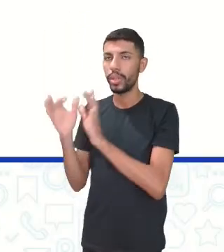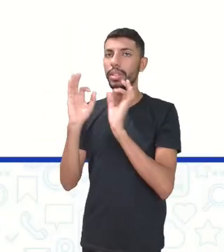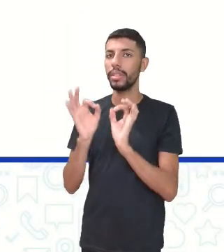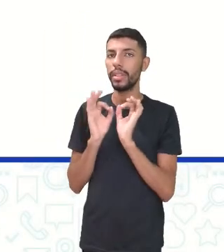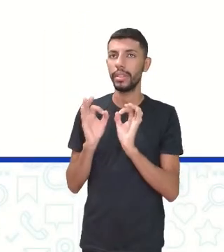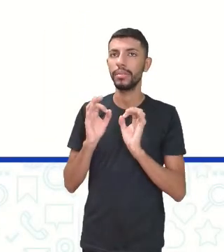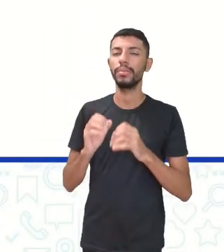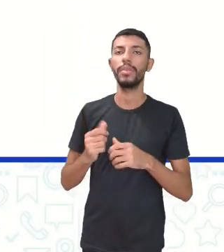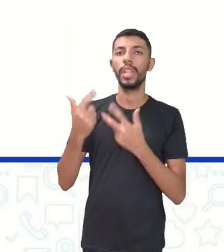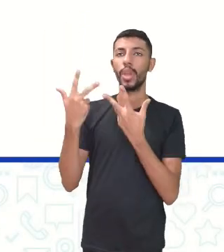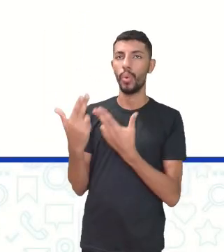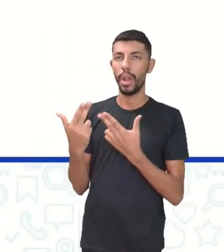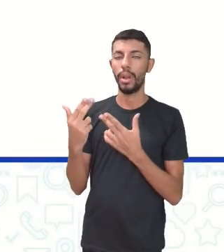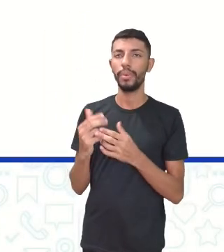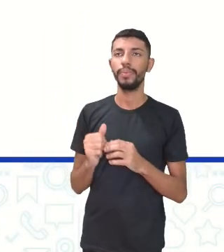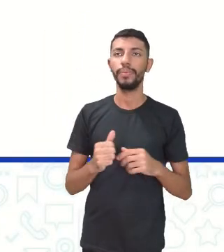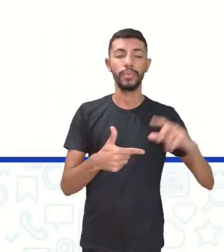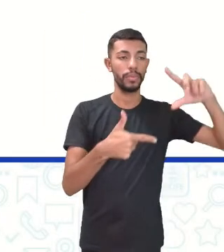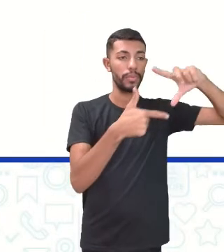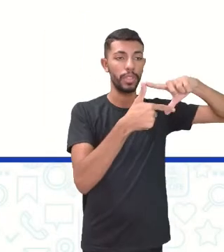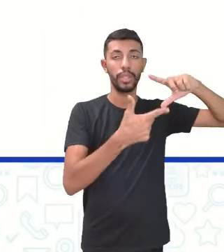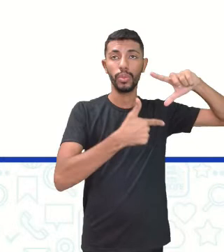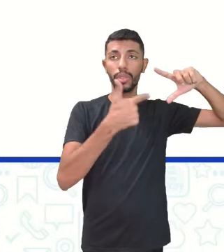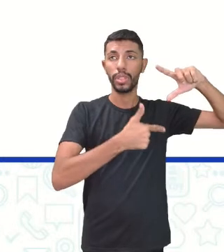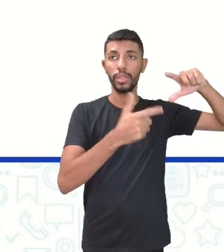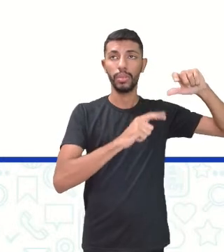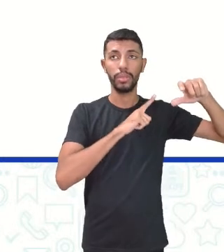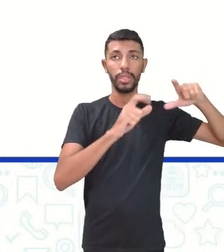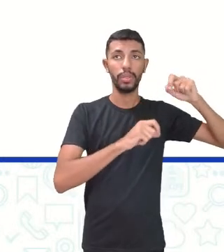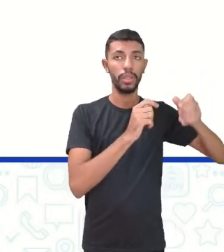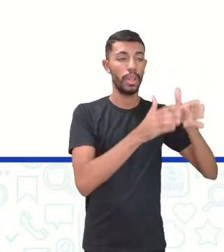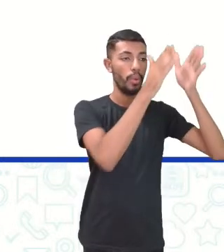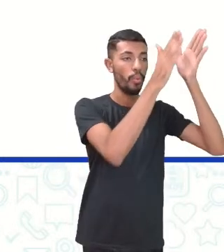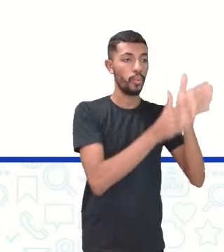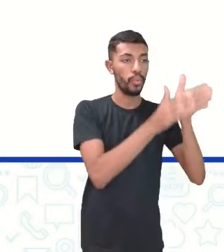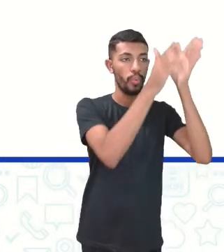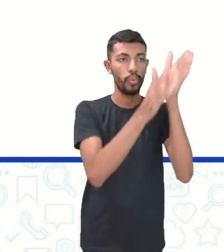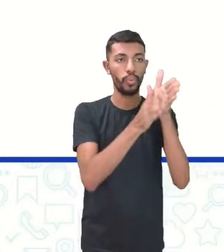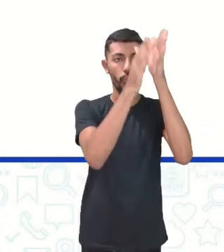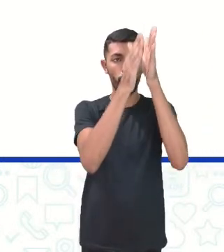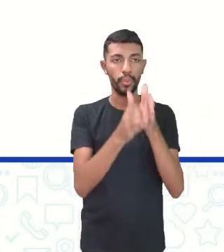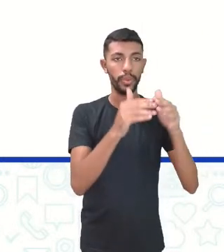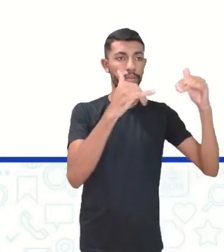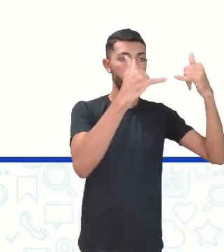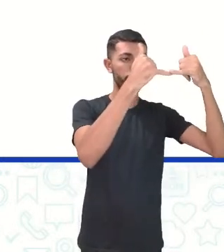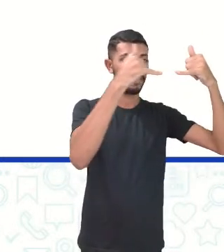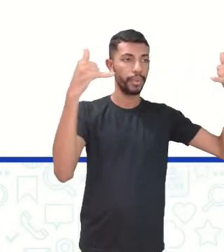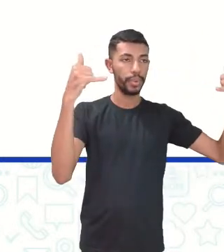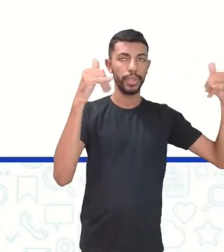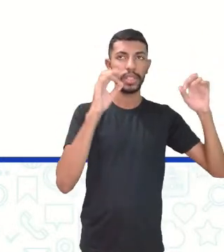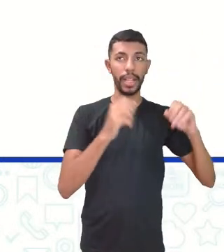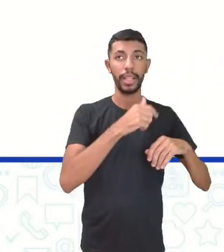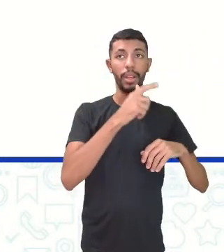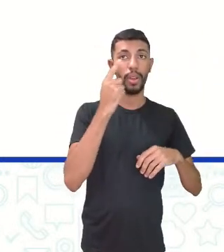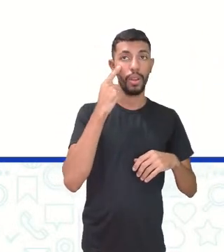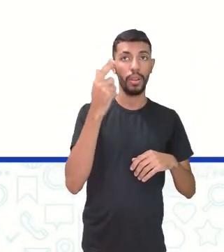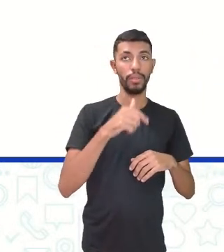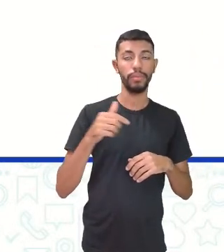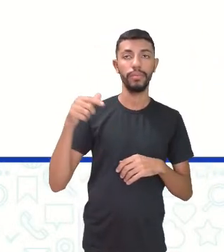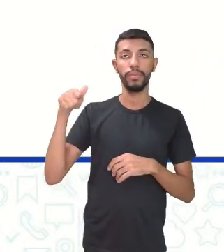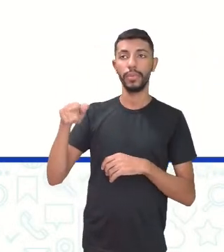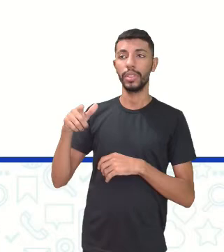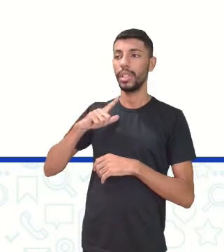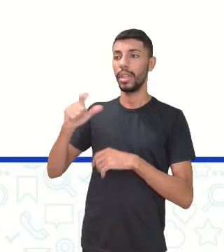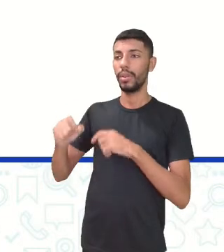retângulos iguais. E no segundo retângulo, eu dividi esse retângulo inteiro em 10 pedacinhos iguais.